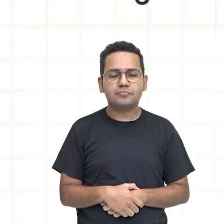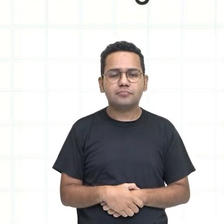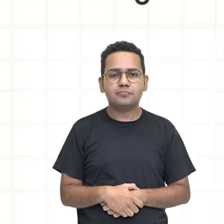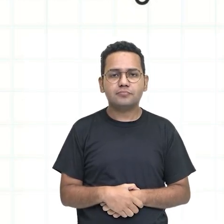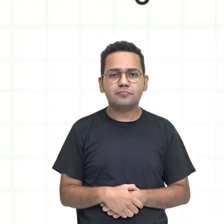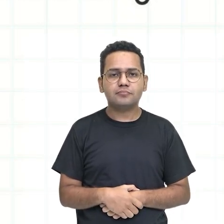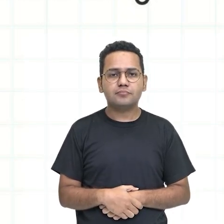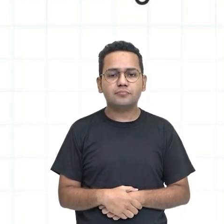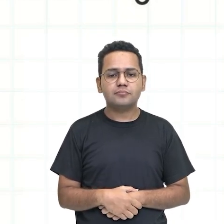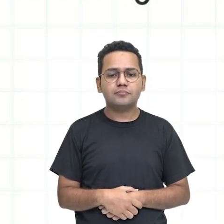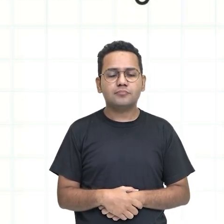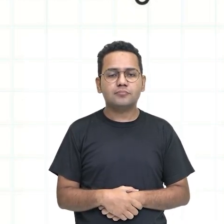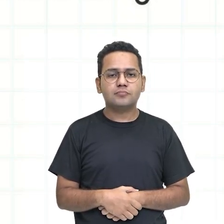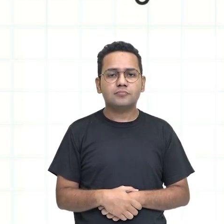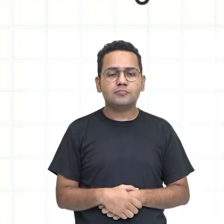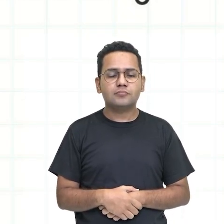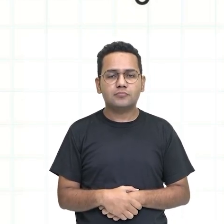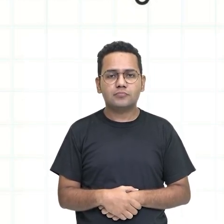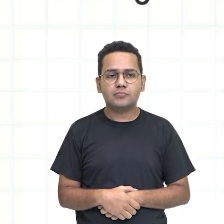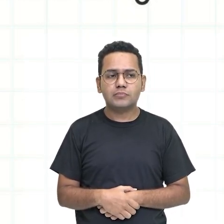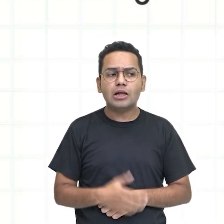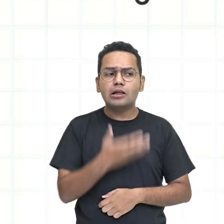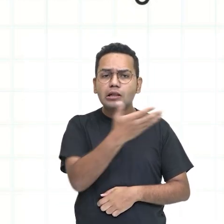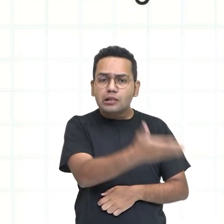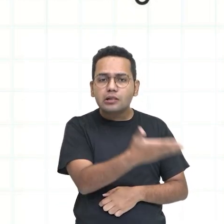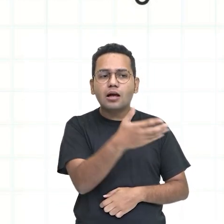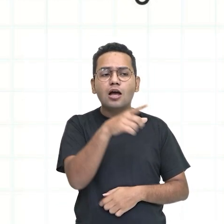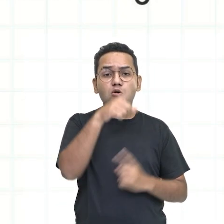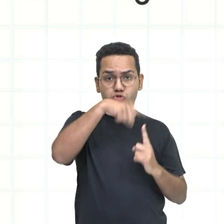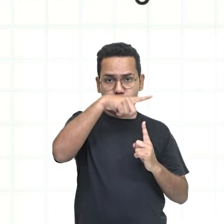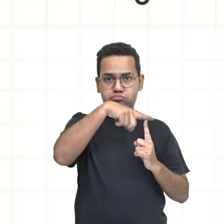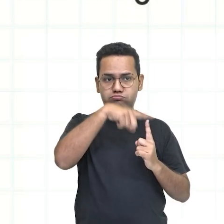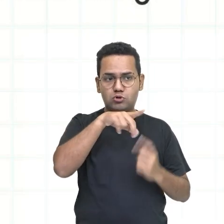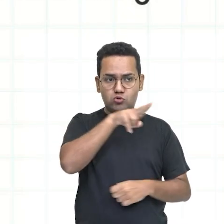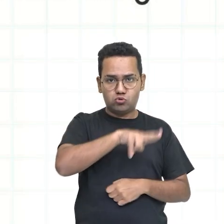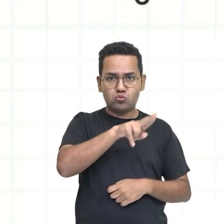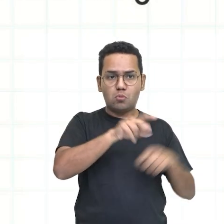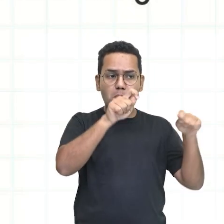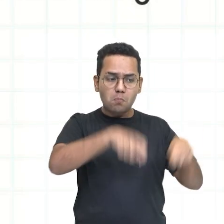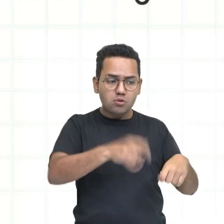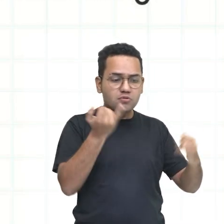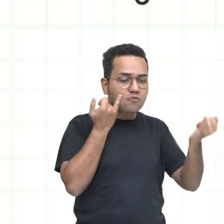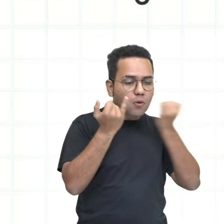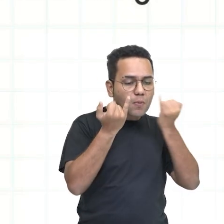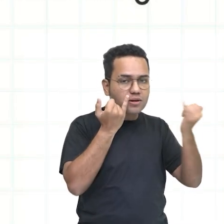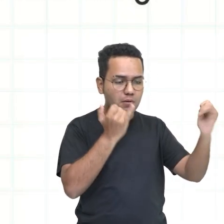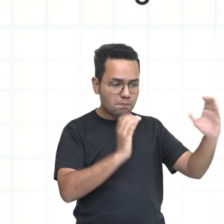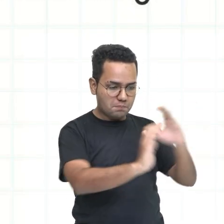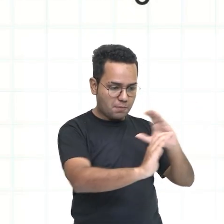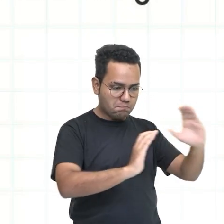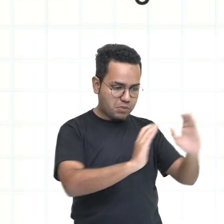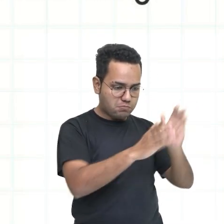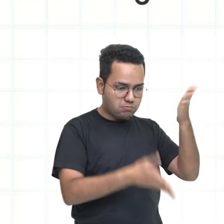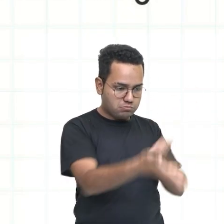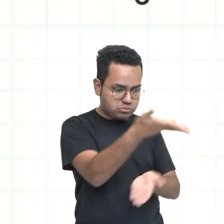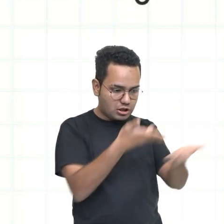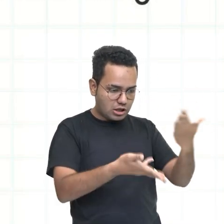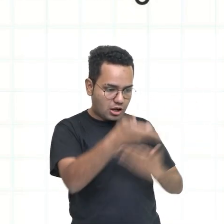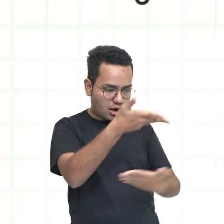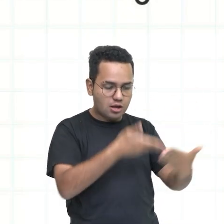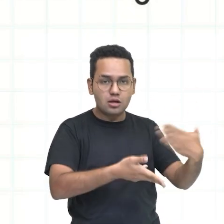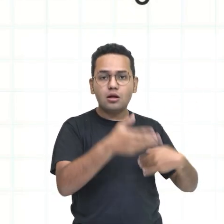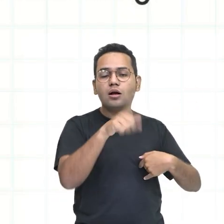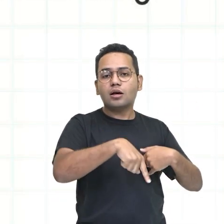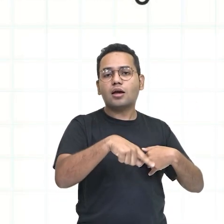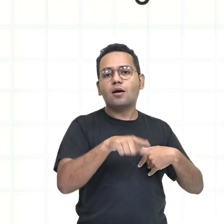E é um jeito, né, que nós utilizamos aí para trocar informação entre dois indivíduos utilizando palavras. Então,